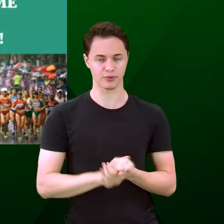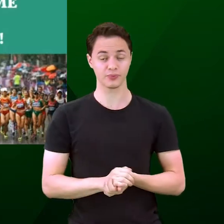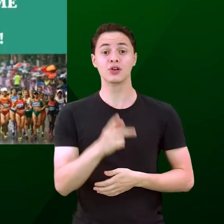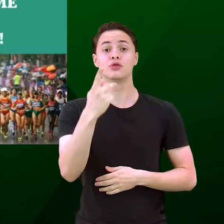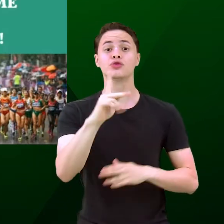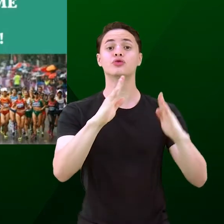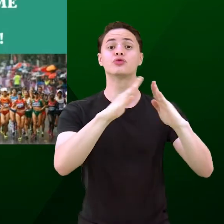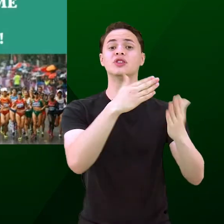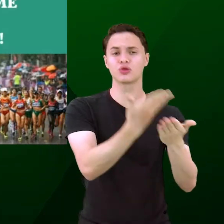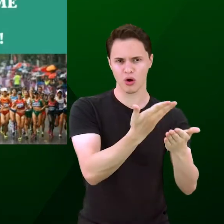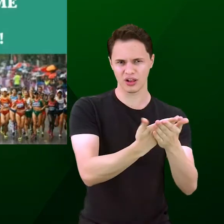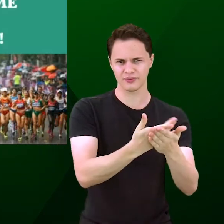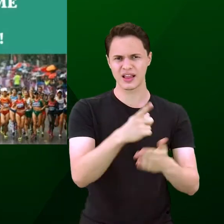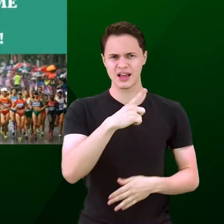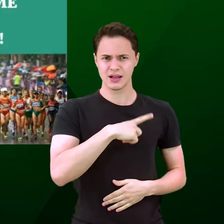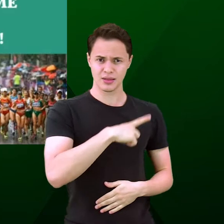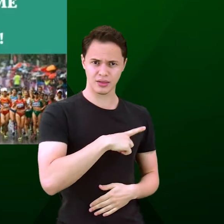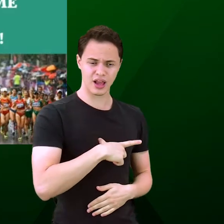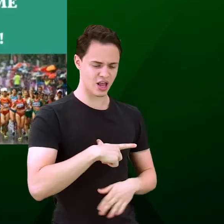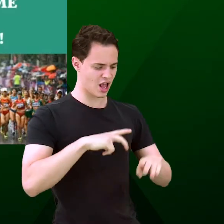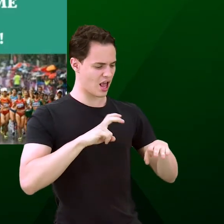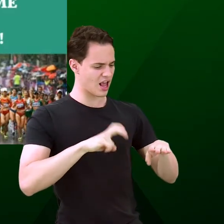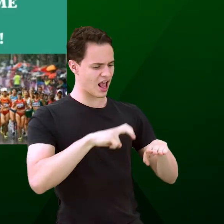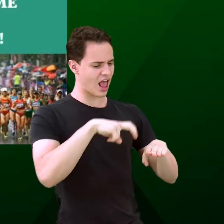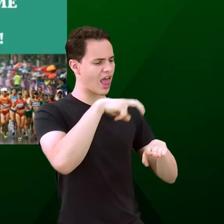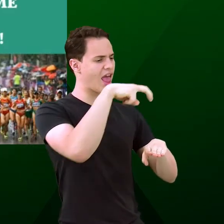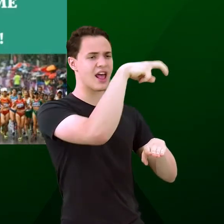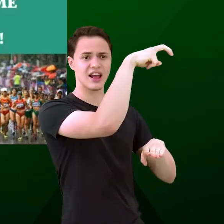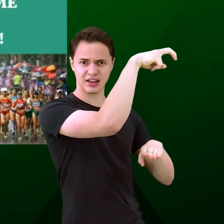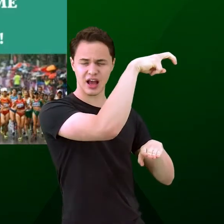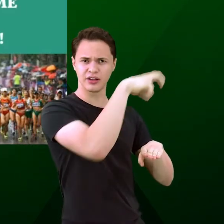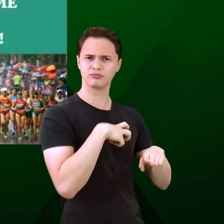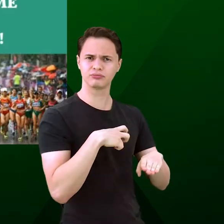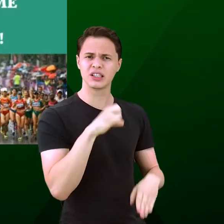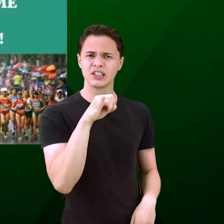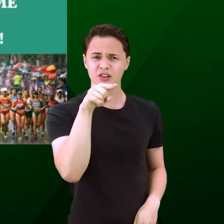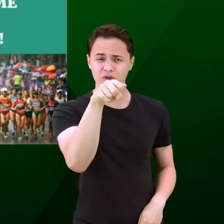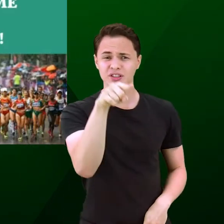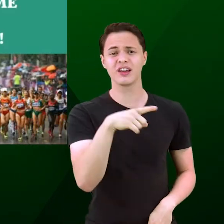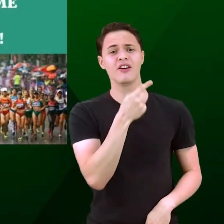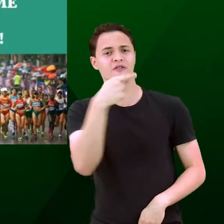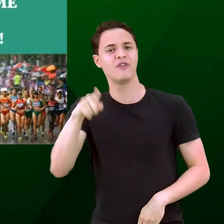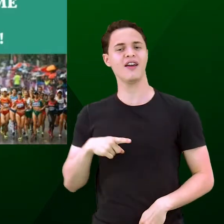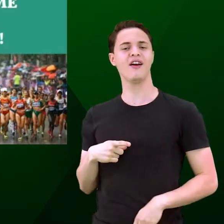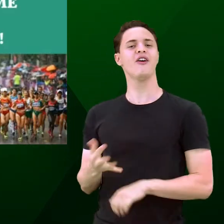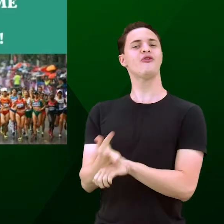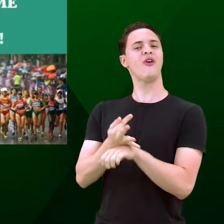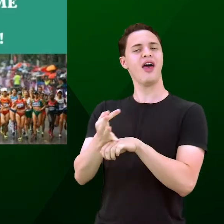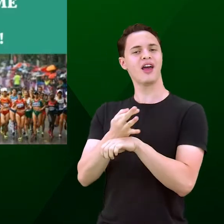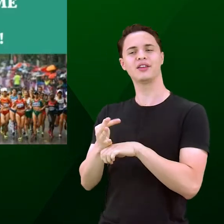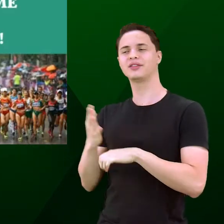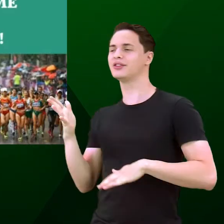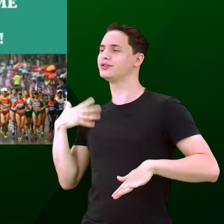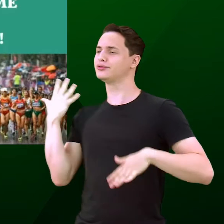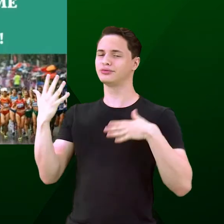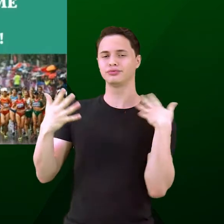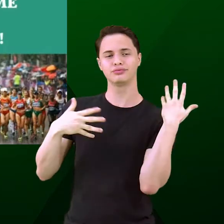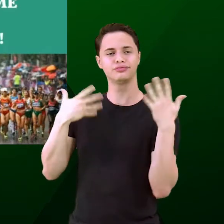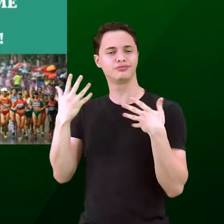ser muito prejudicial para a minha mecânica, a minha marcha, o meu movimento de corrida, tá? E